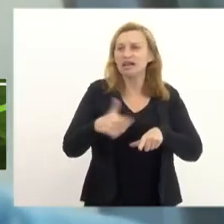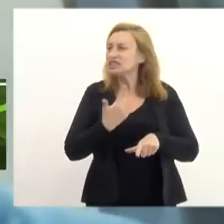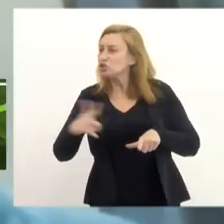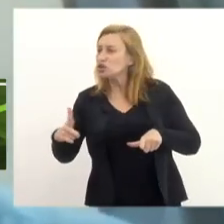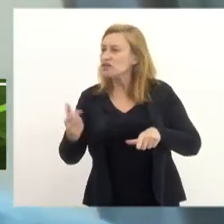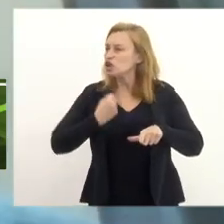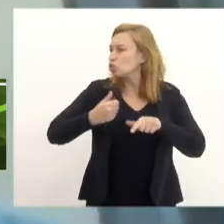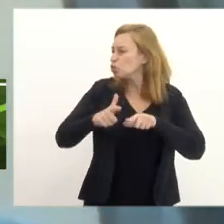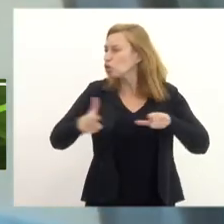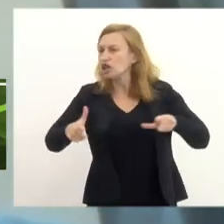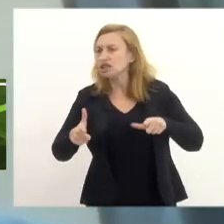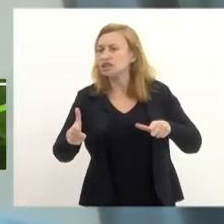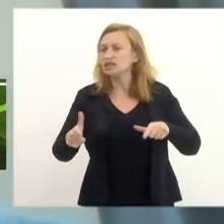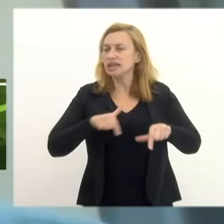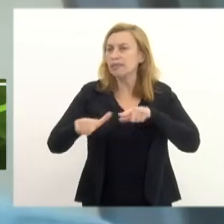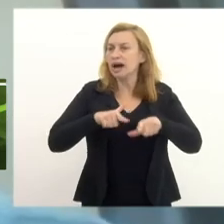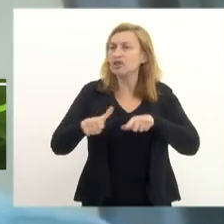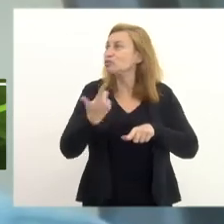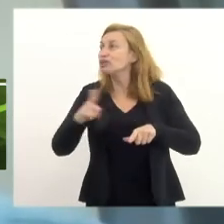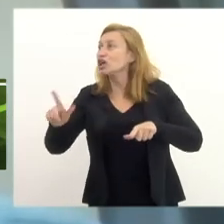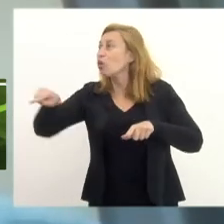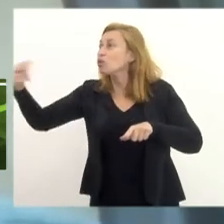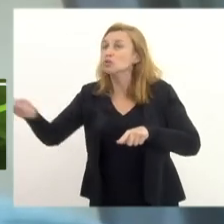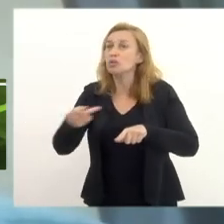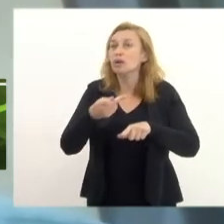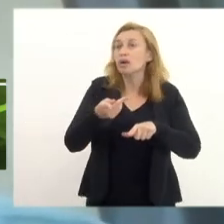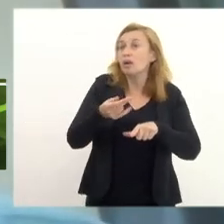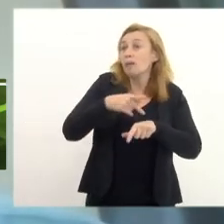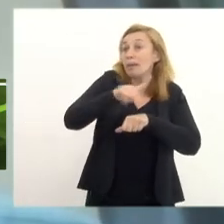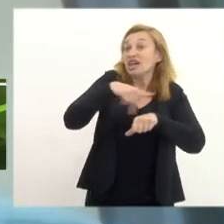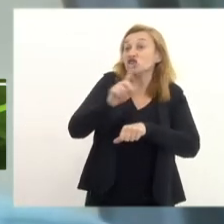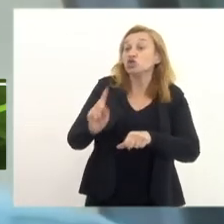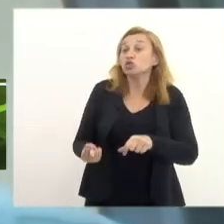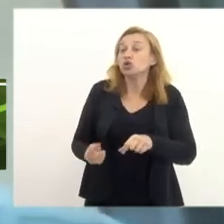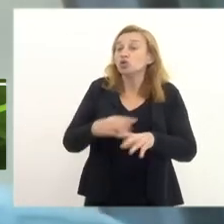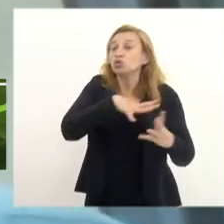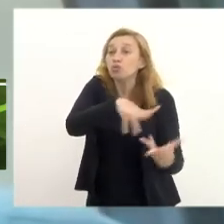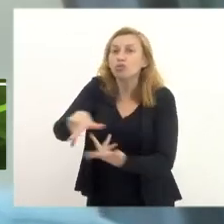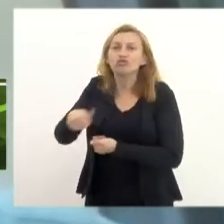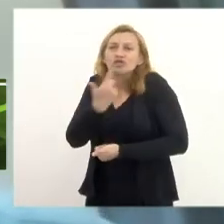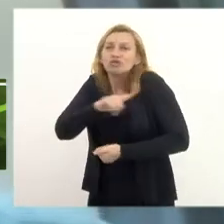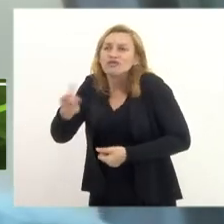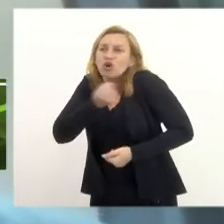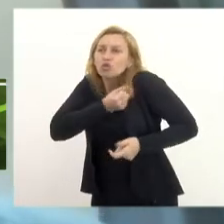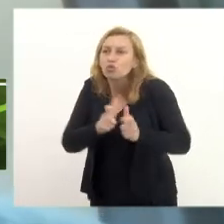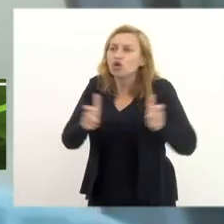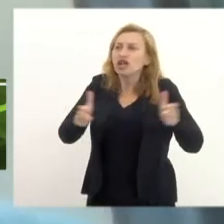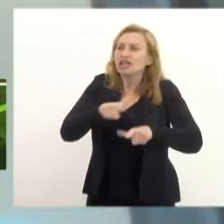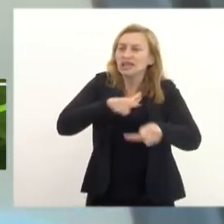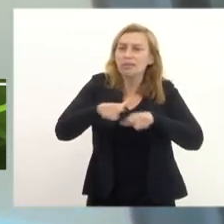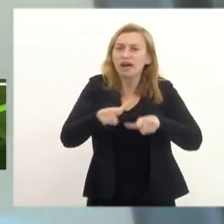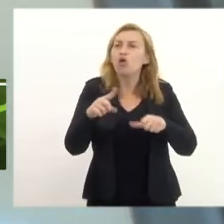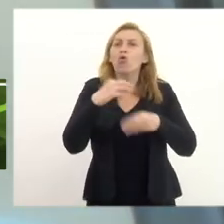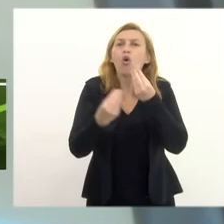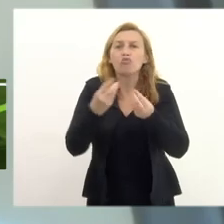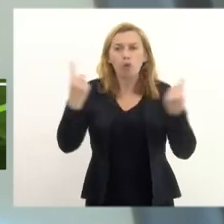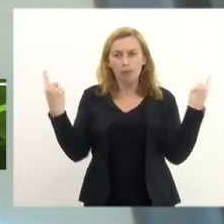tem país do mundo que seja competitivo. Se não tiver demanda, é impossível a gente ter